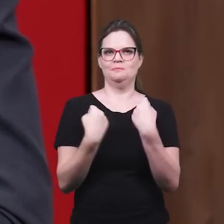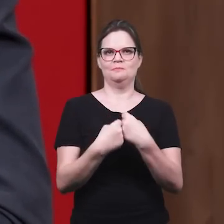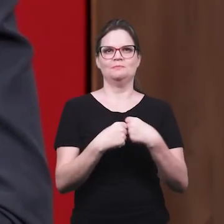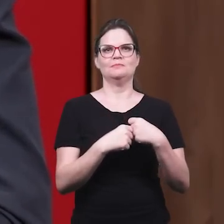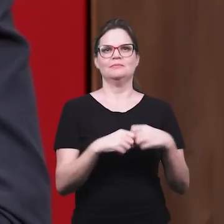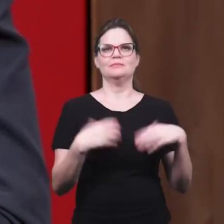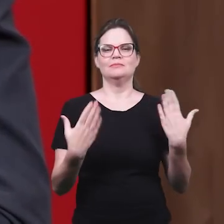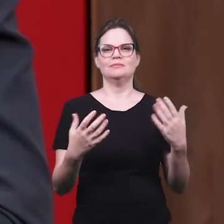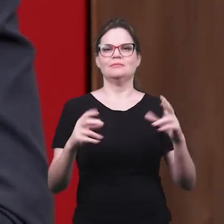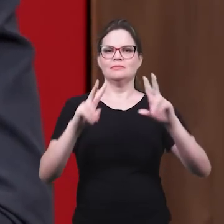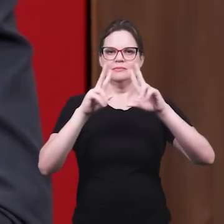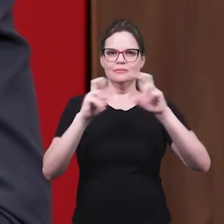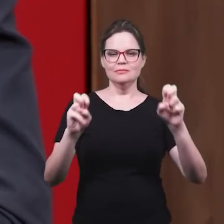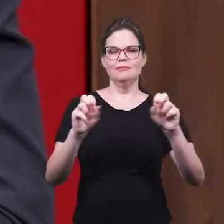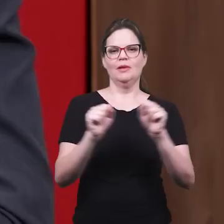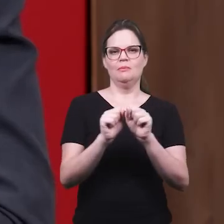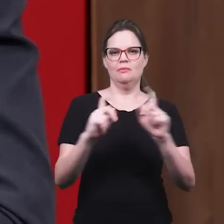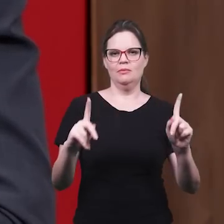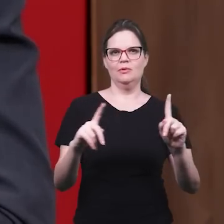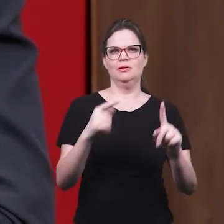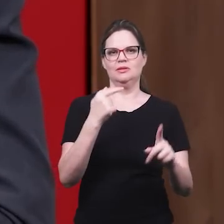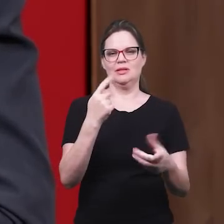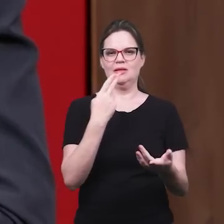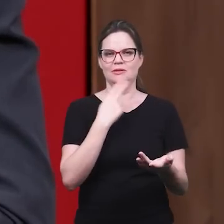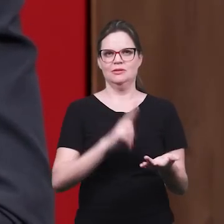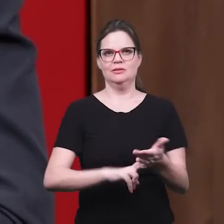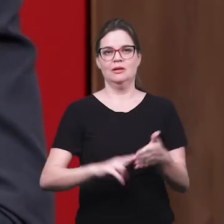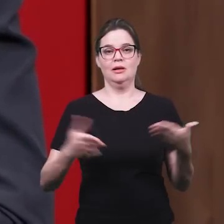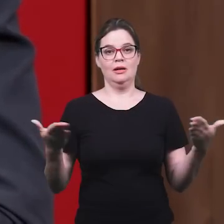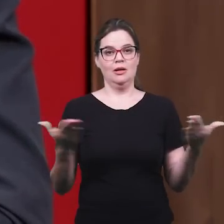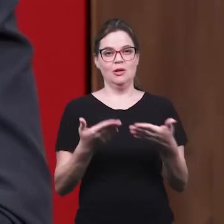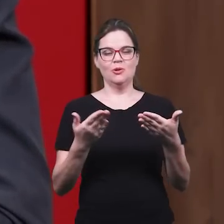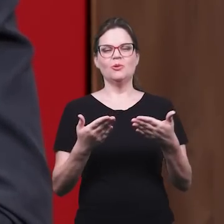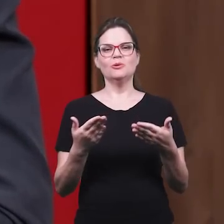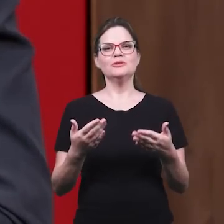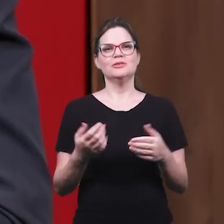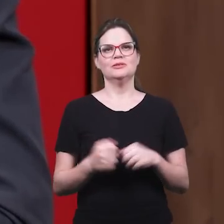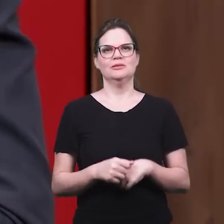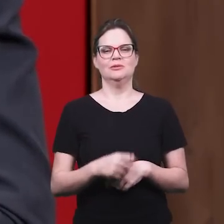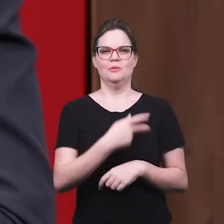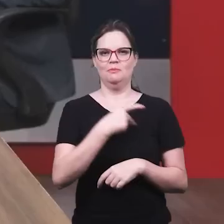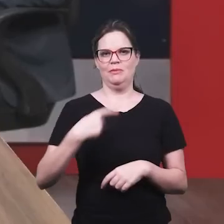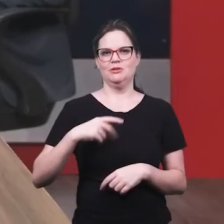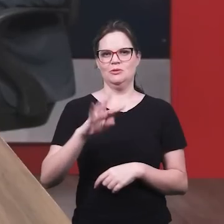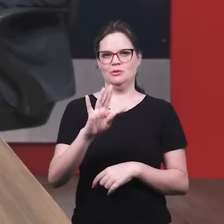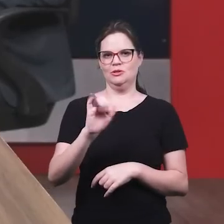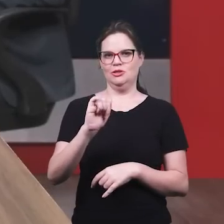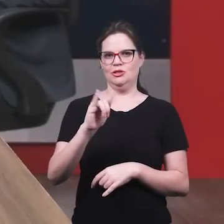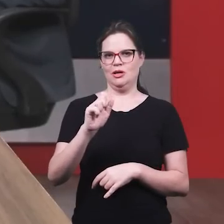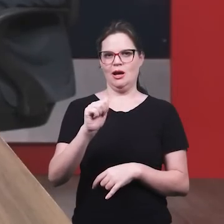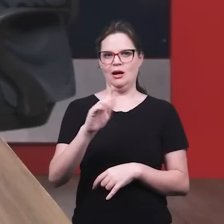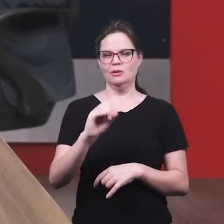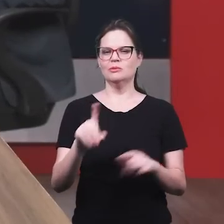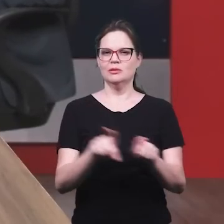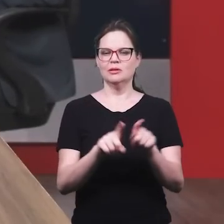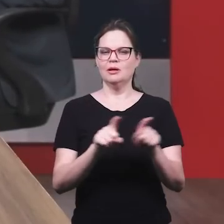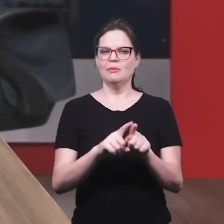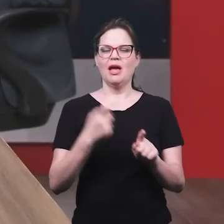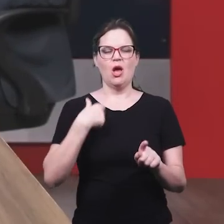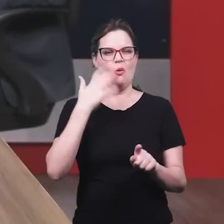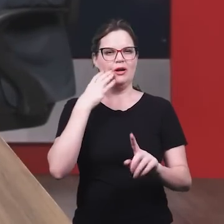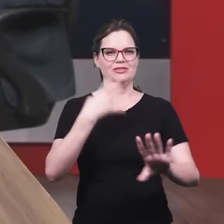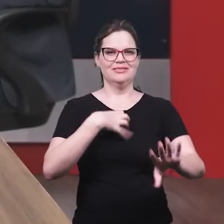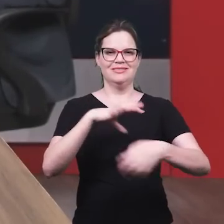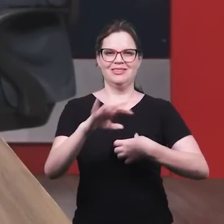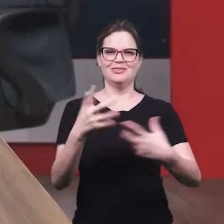principalmente sobre Apocalipse, as 7 cartas, e hoje que nós podemos, eu creio que o o pastor Tiago ele tem este mesmo sentimento de